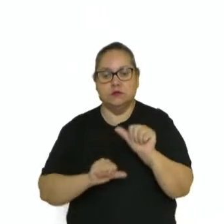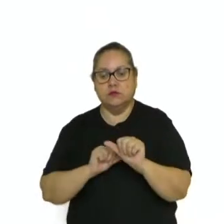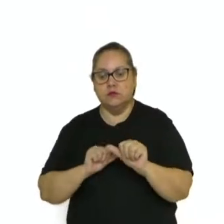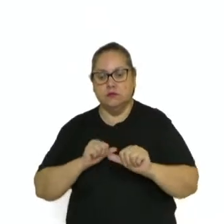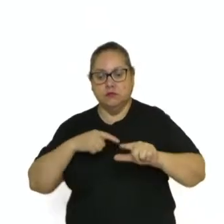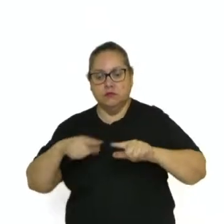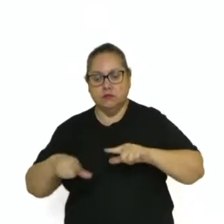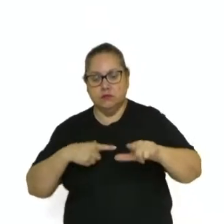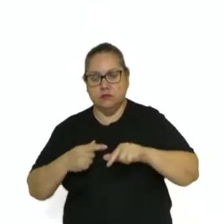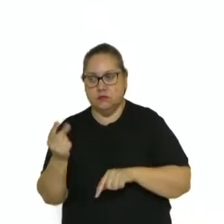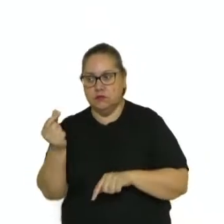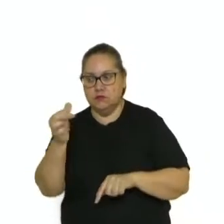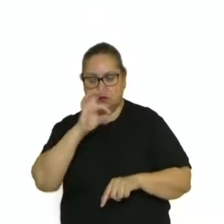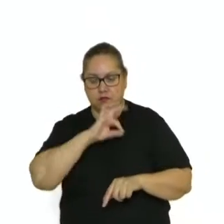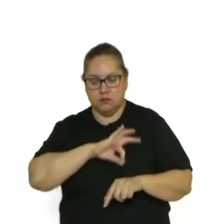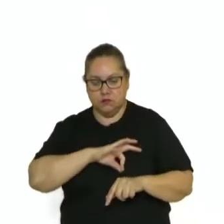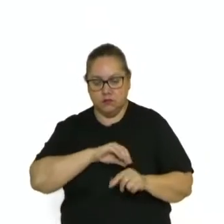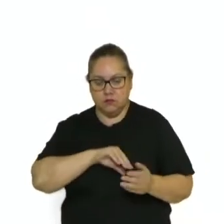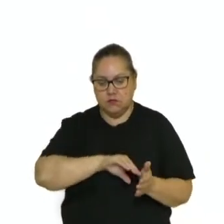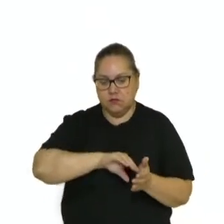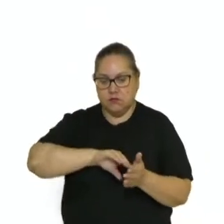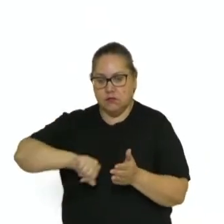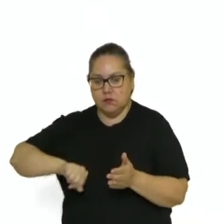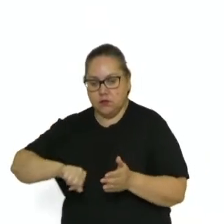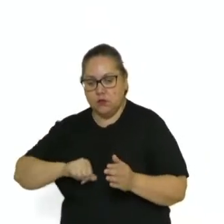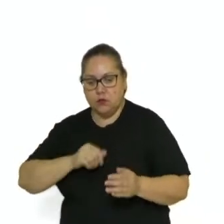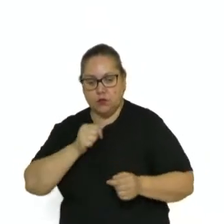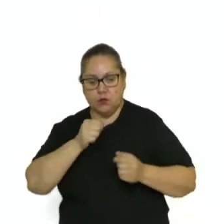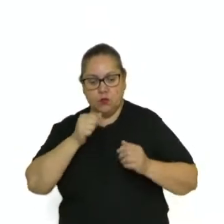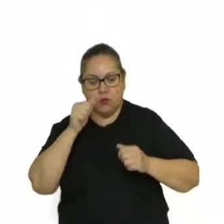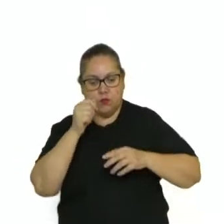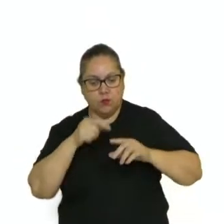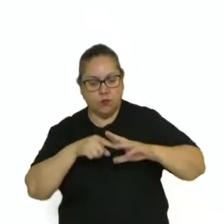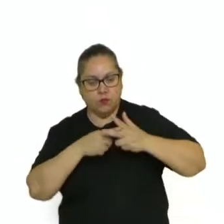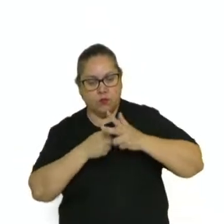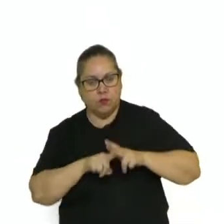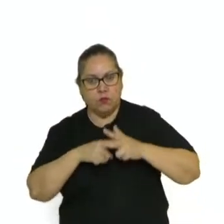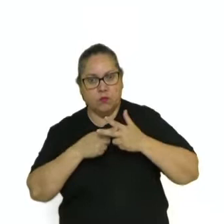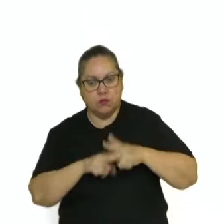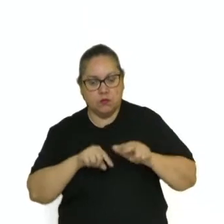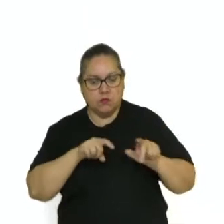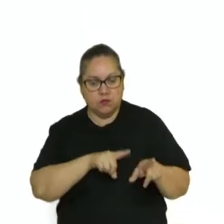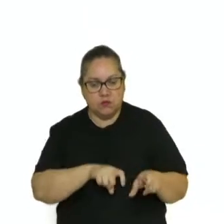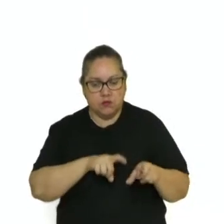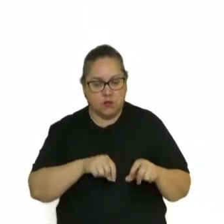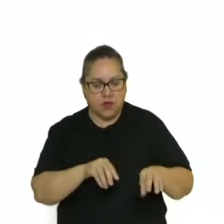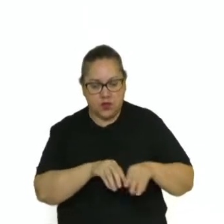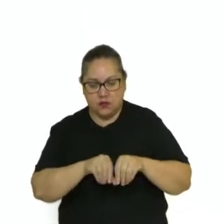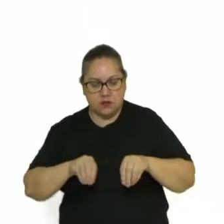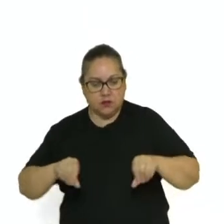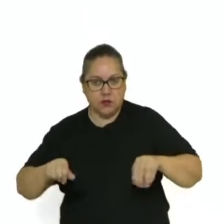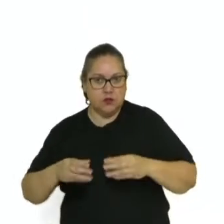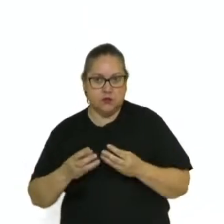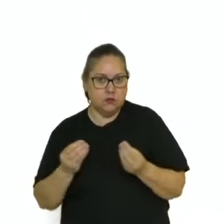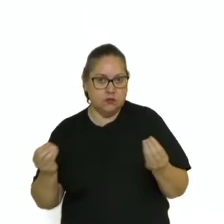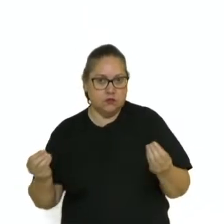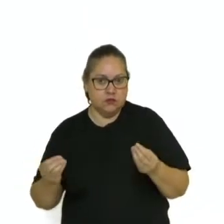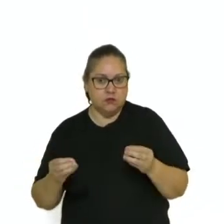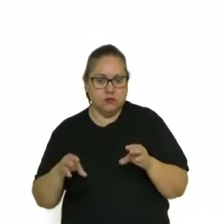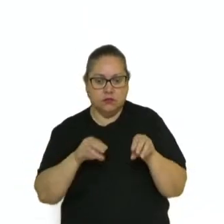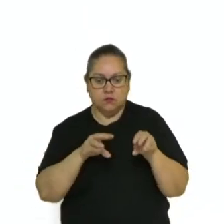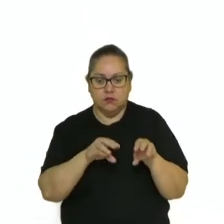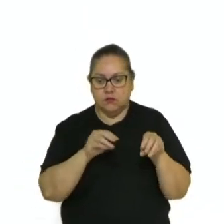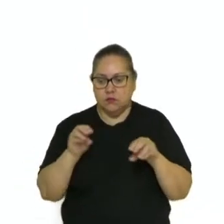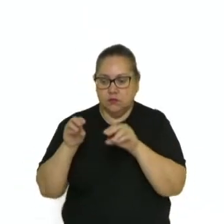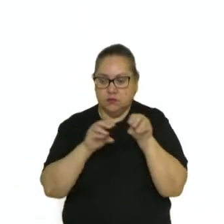trabalhadores assalariados, a retirada dos meios de produção, como ferramentas e instrumentos agrícolas, terras e etc., a migração